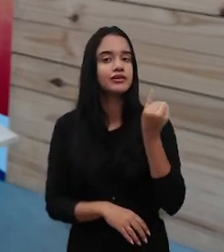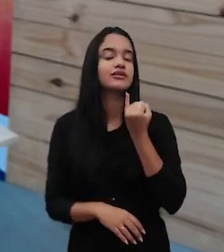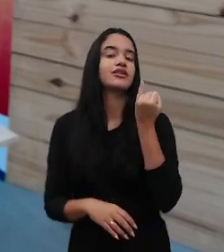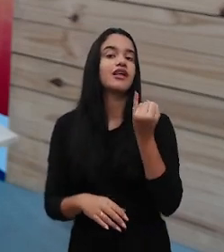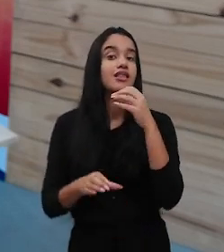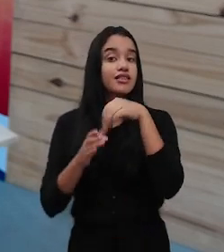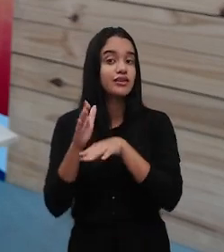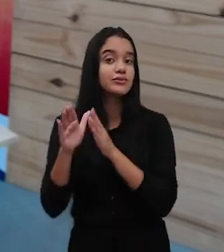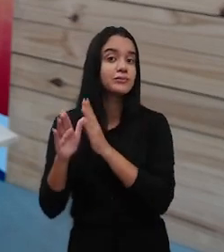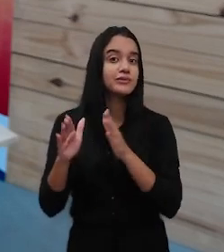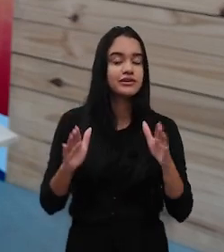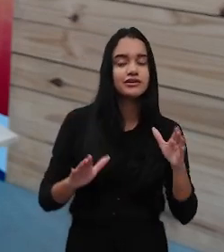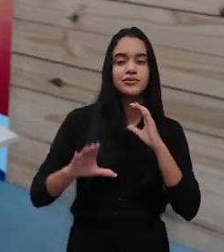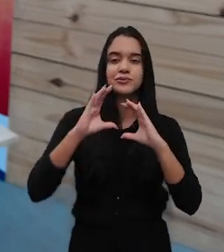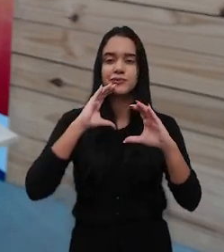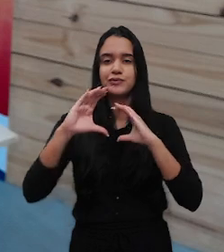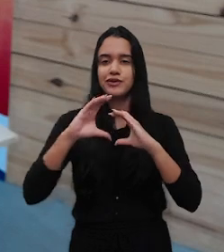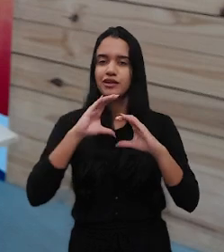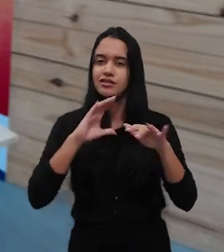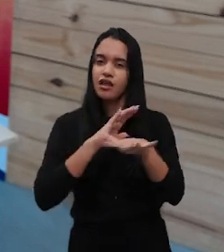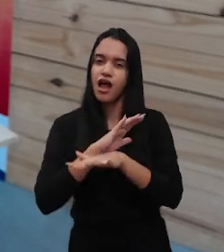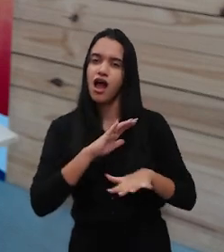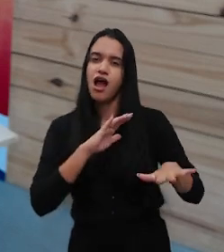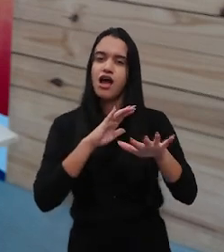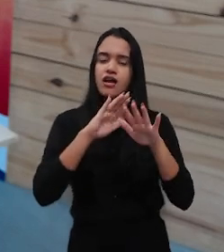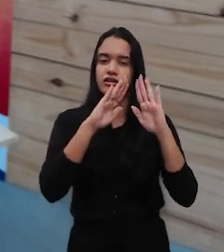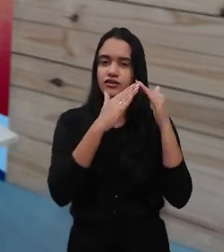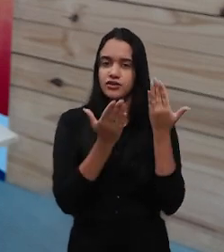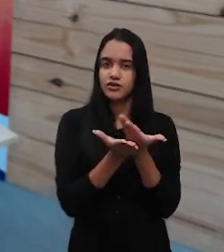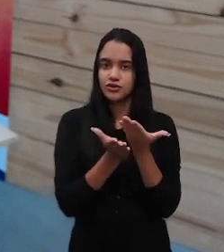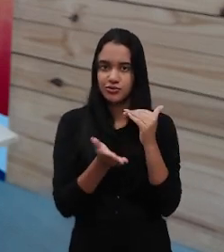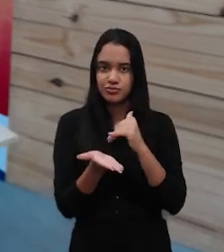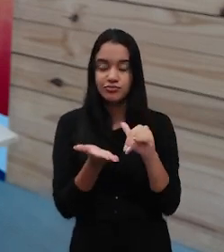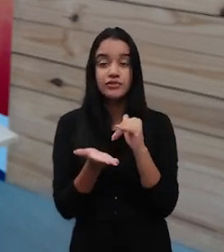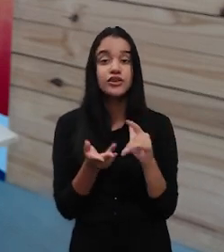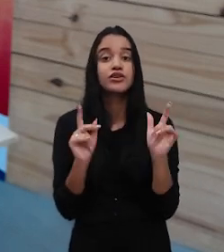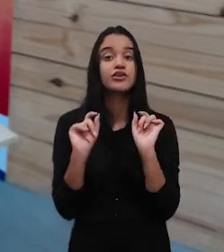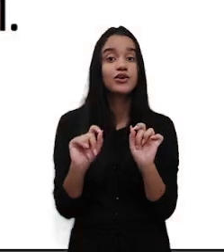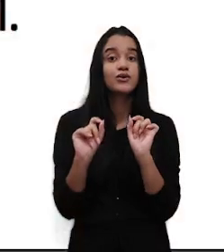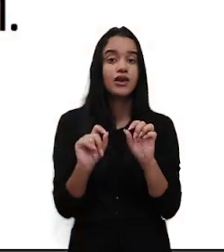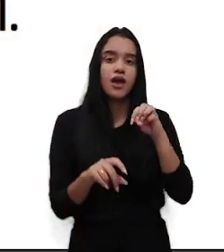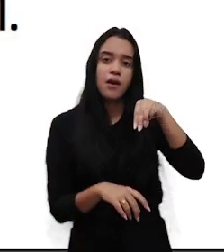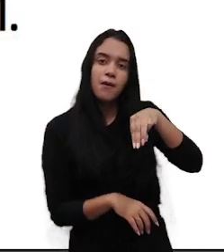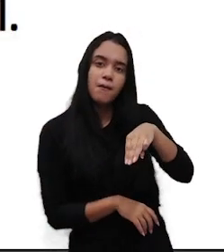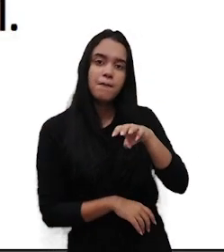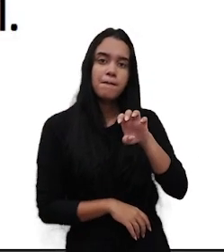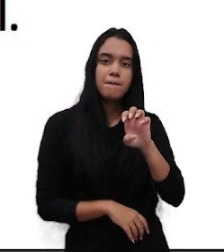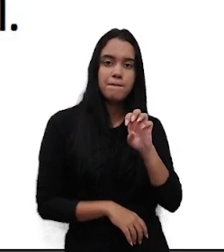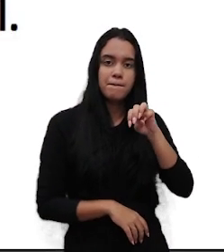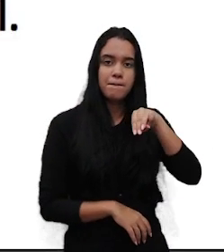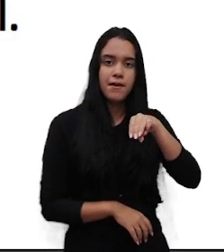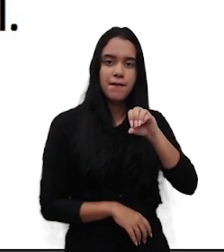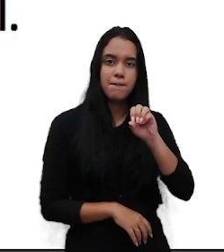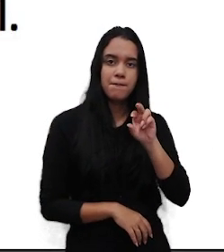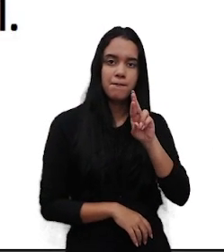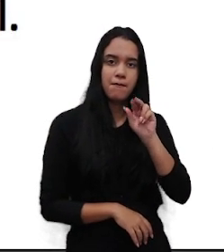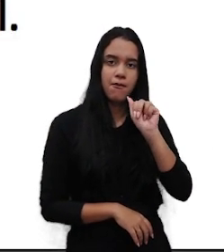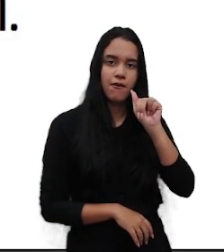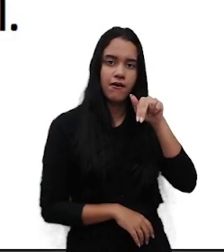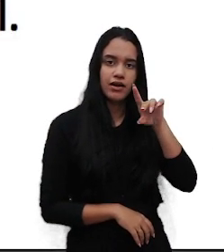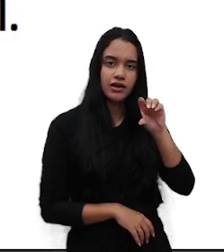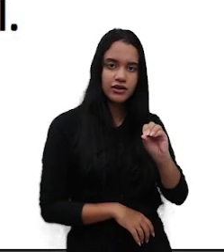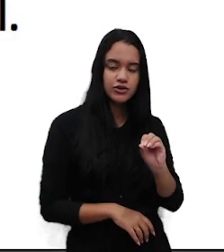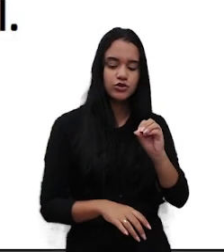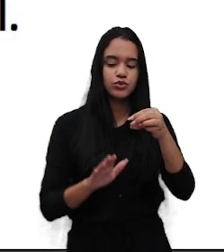de comunicação no ambiente escolar, da secretaria escolar, que é o memorando. O que a senhora, professora, poderia falar a respeito